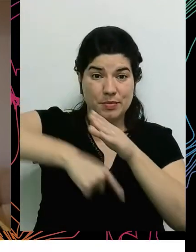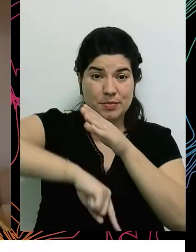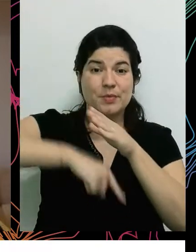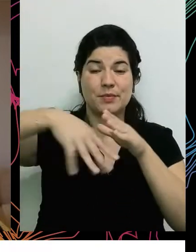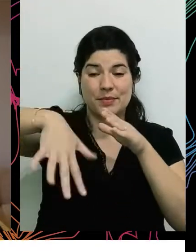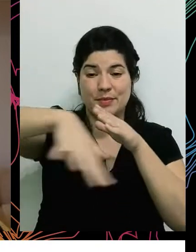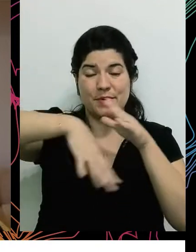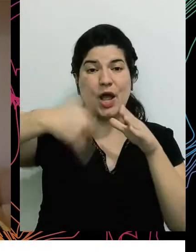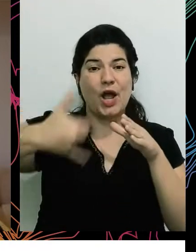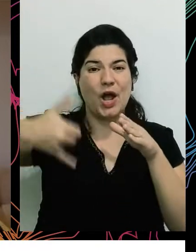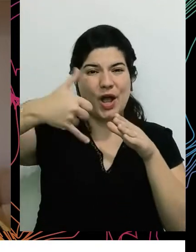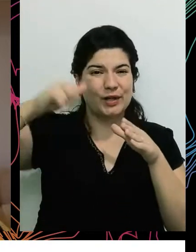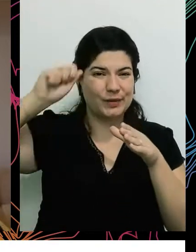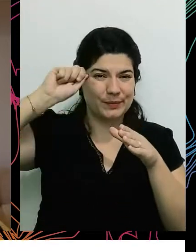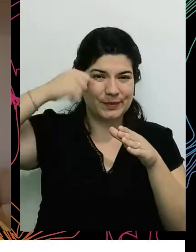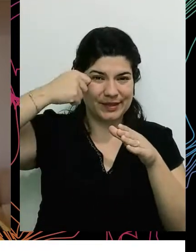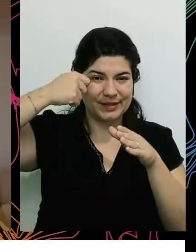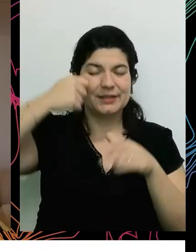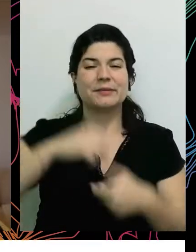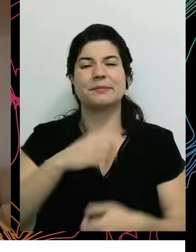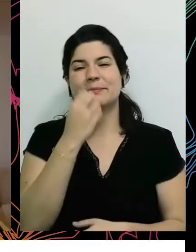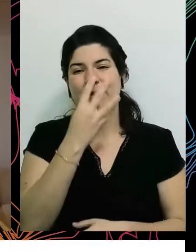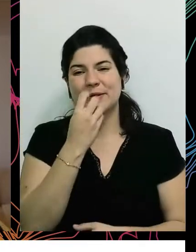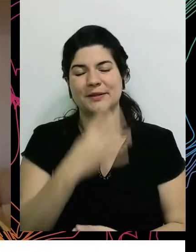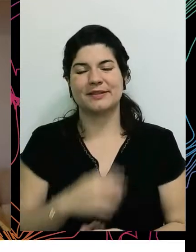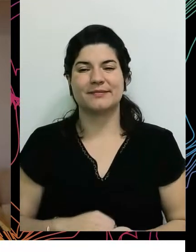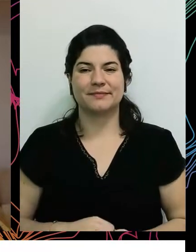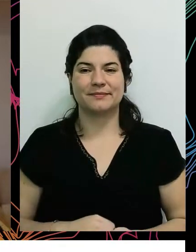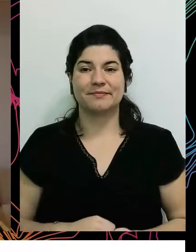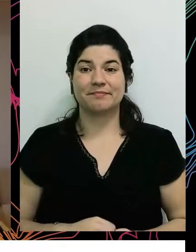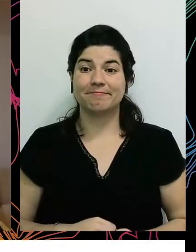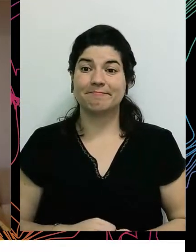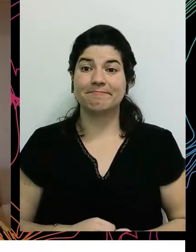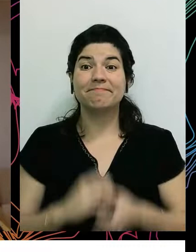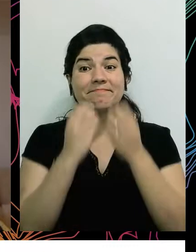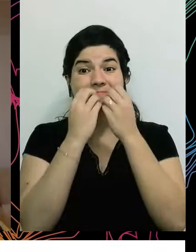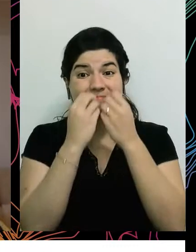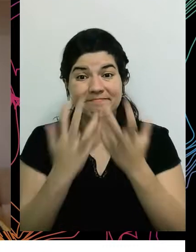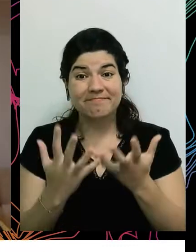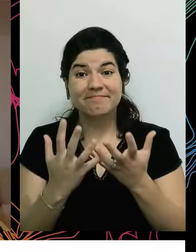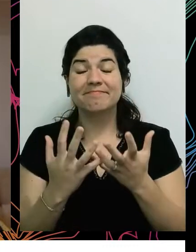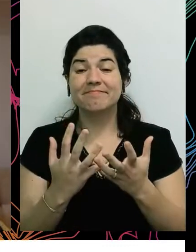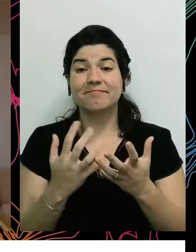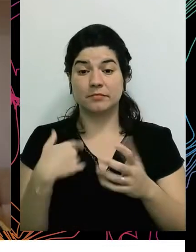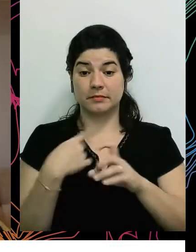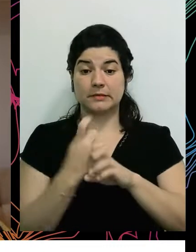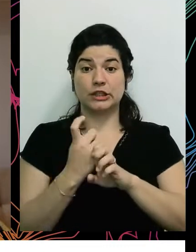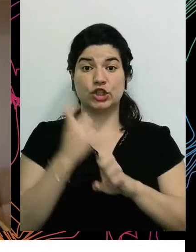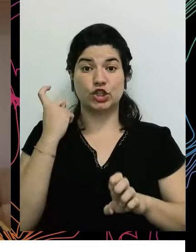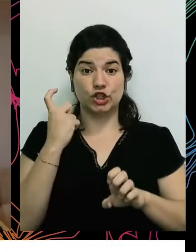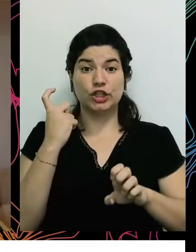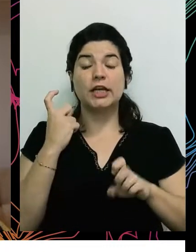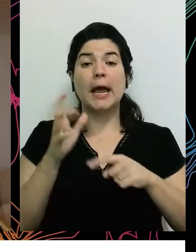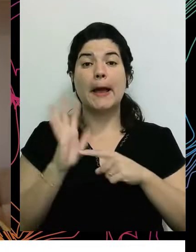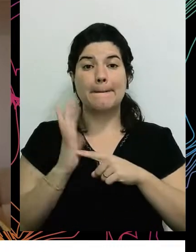Parabéns. Muito bom. Bom, pessoal, eu sou engenheira mecânica por